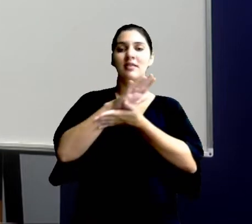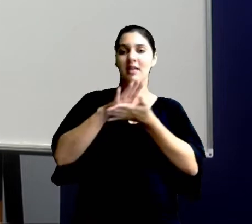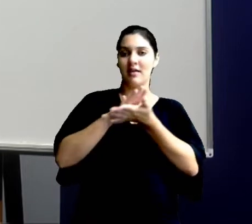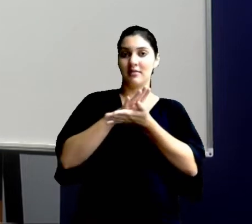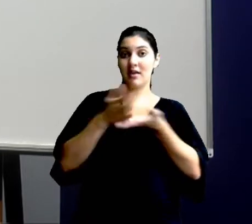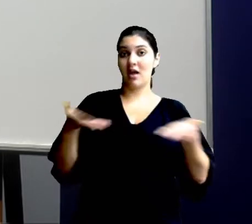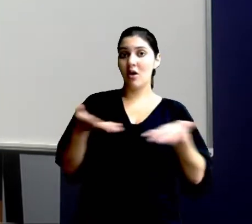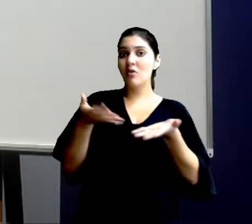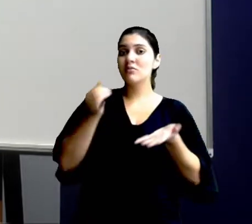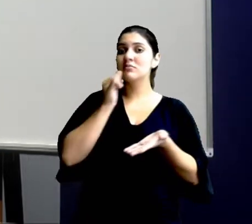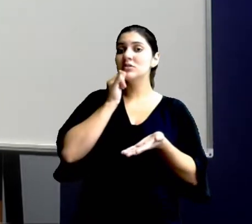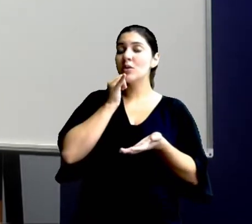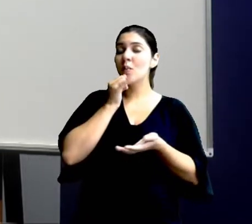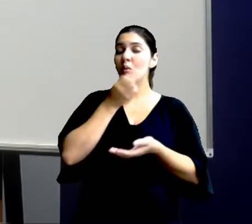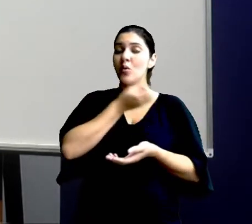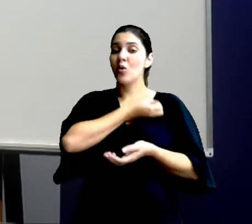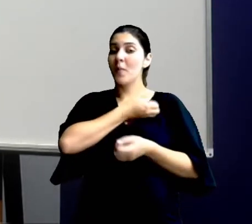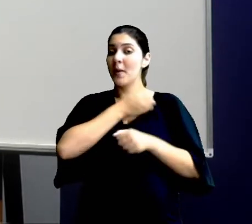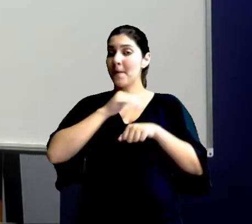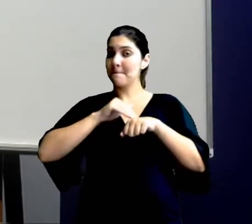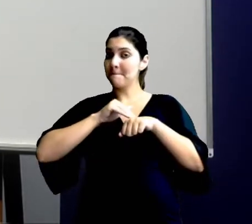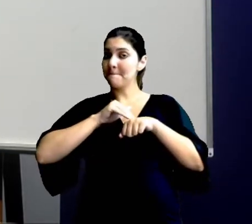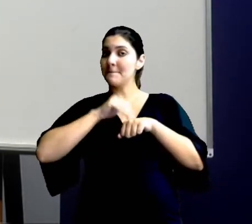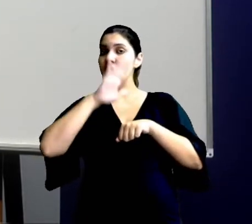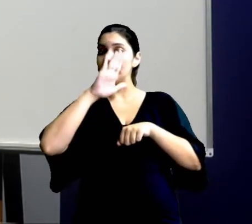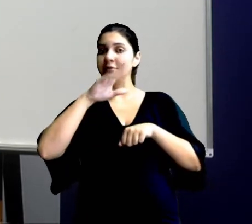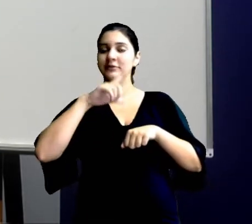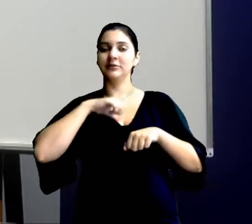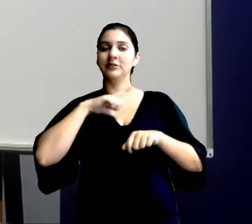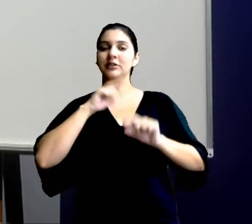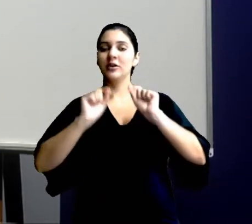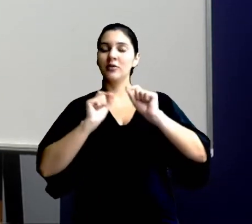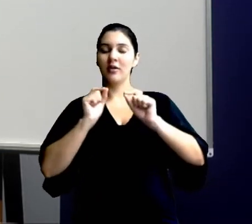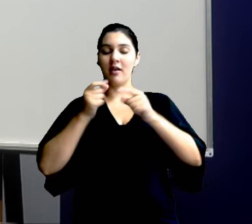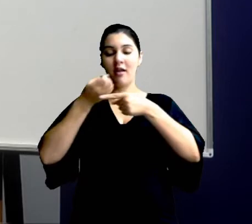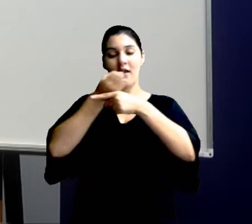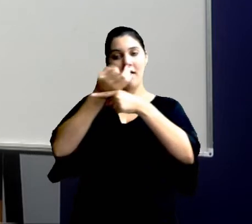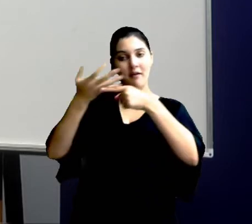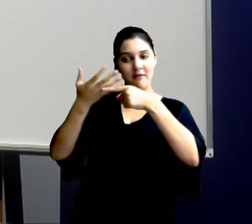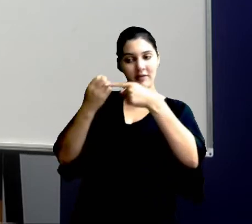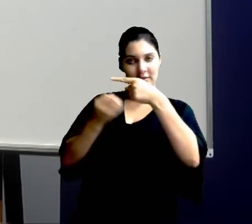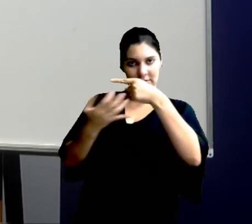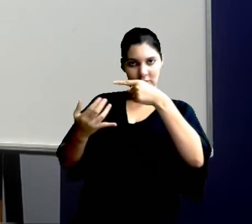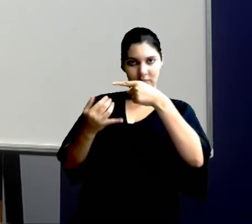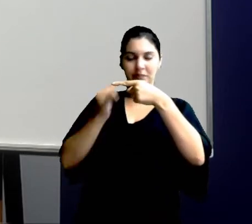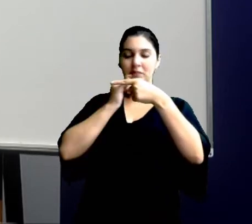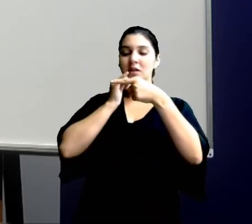número maior agora? Então, ó, eu tenho a fração